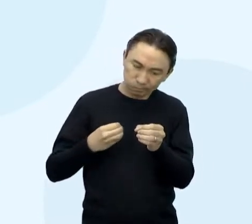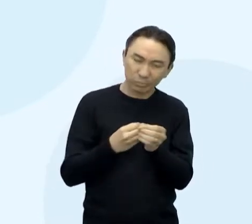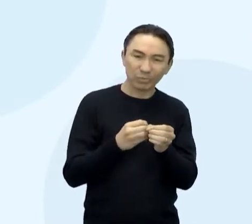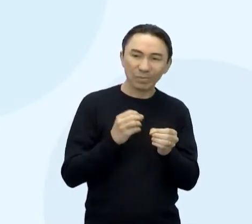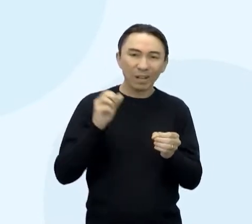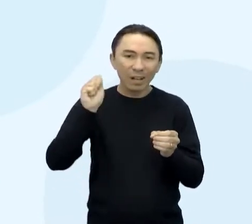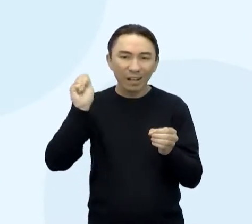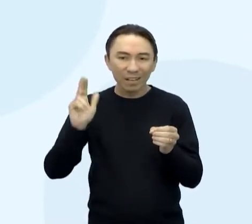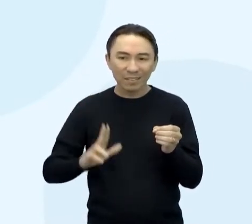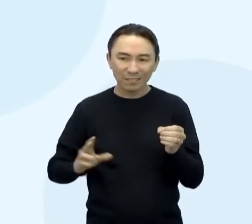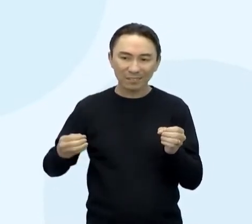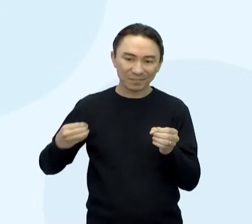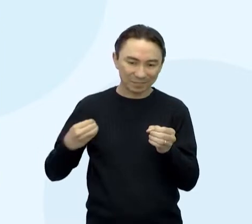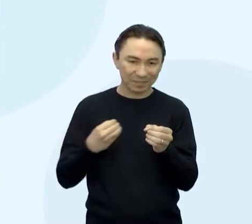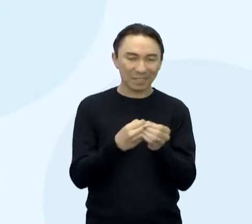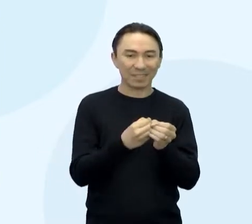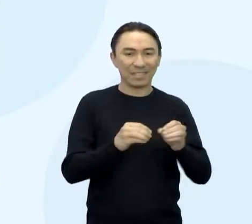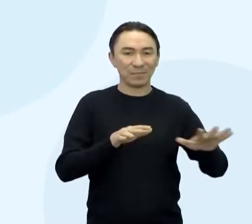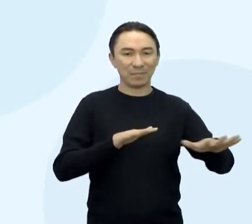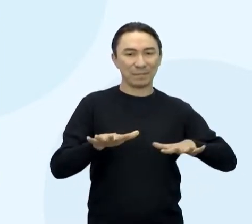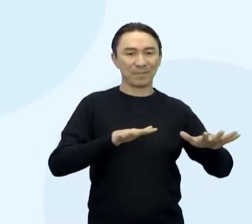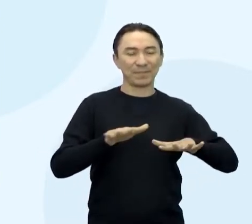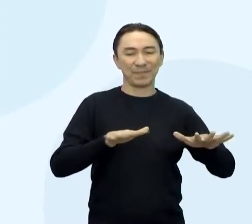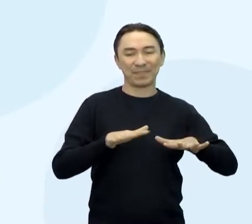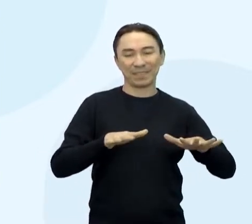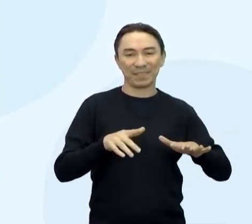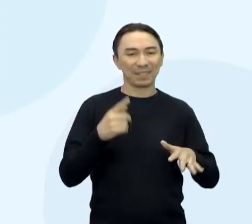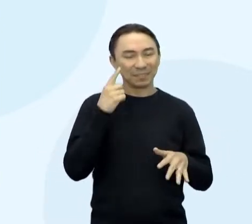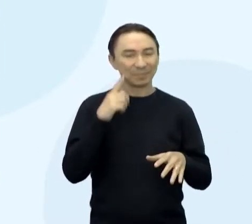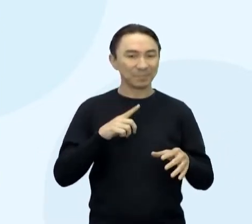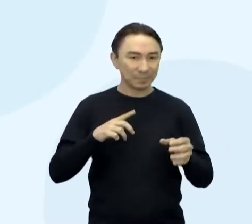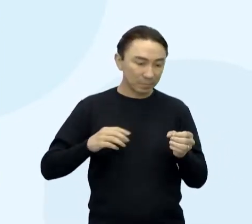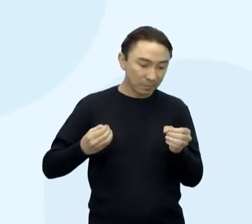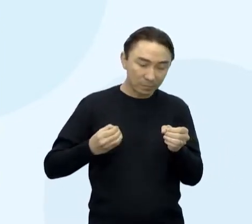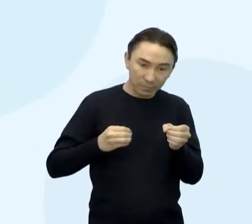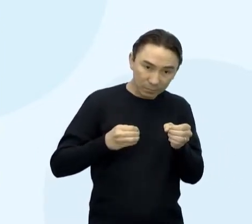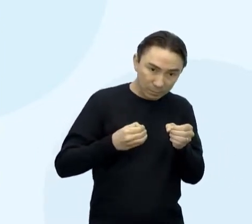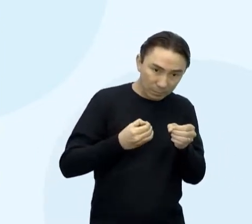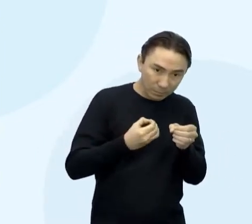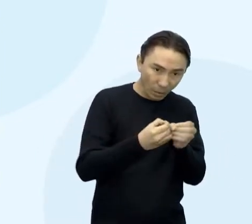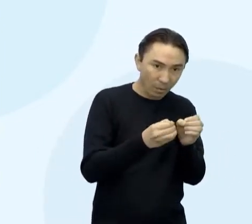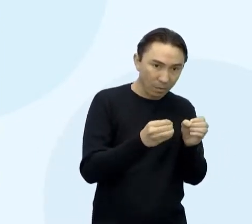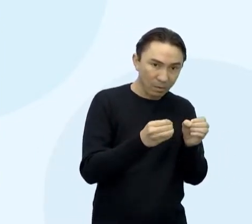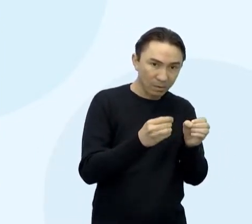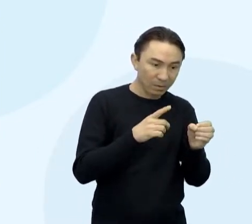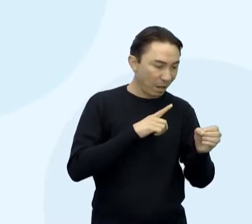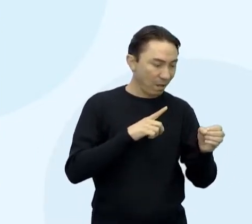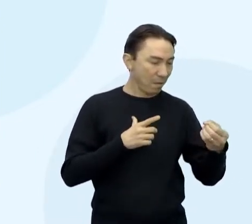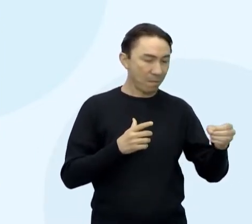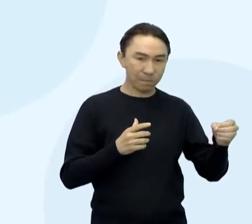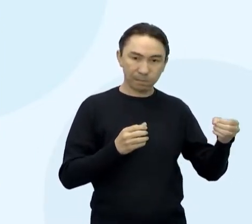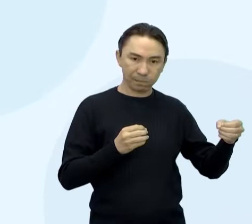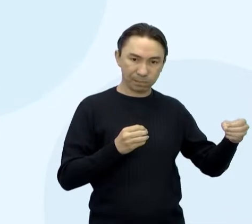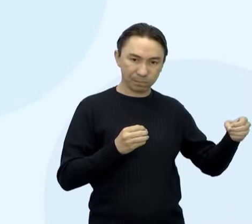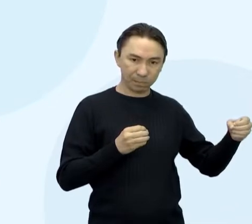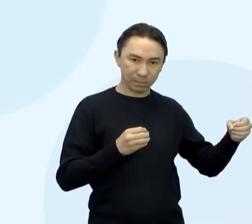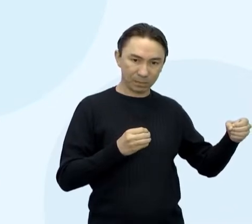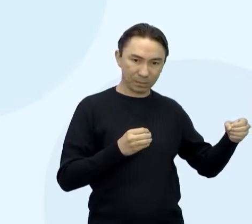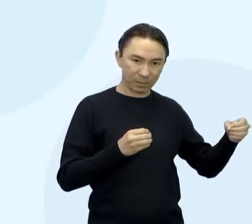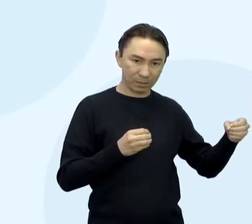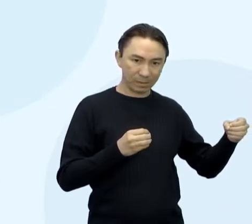movimento, uma direção de vetor, olha lá, vai aparecer de novo para você, ó, um vetorzinho na direção e